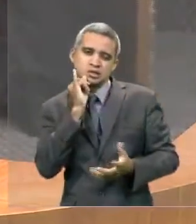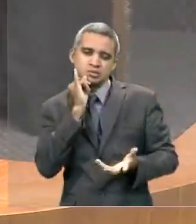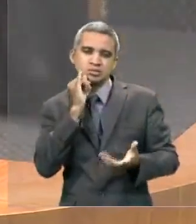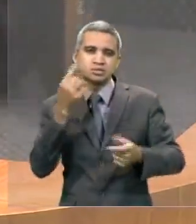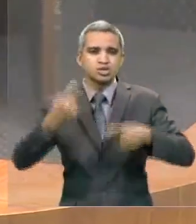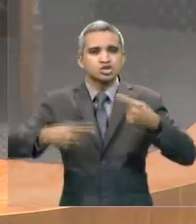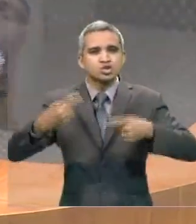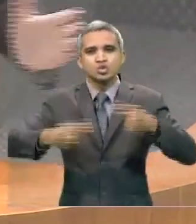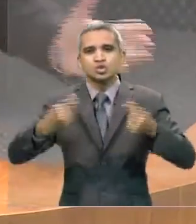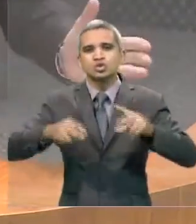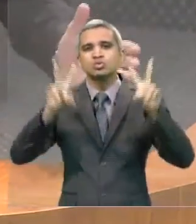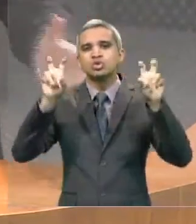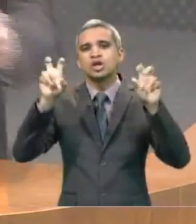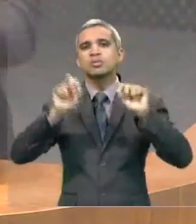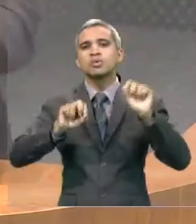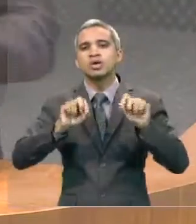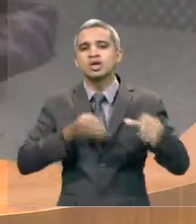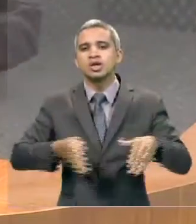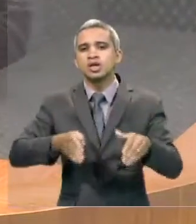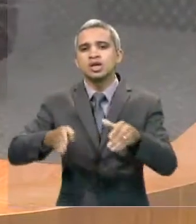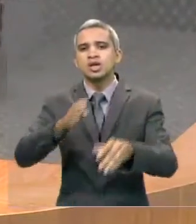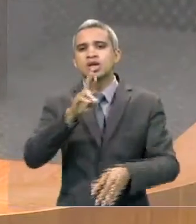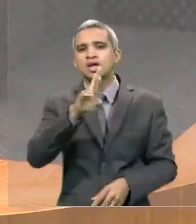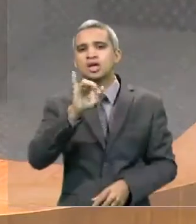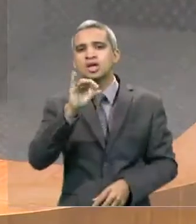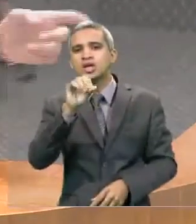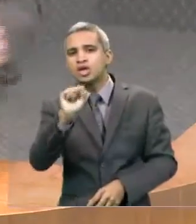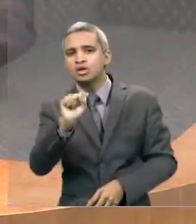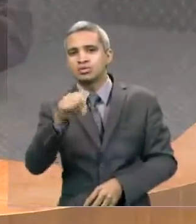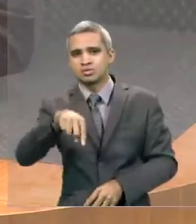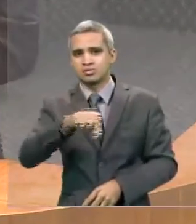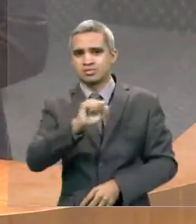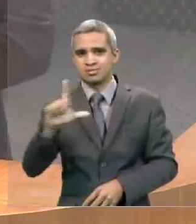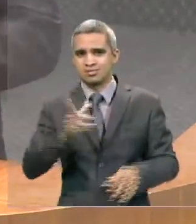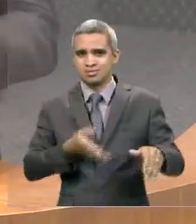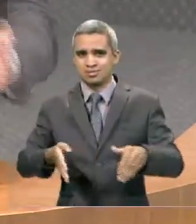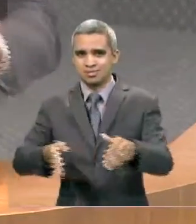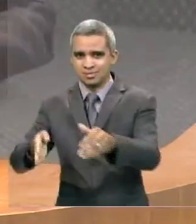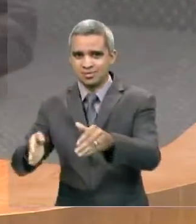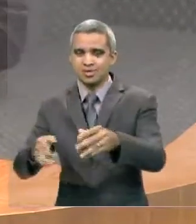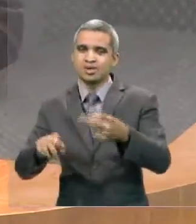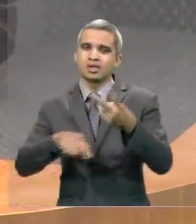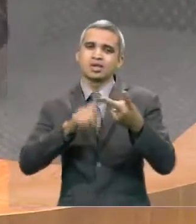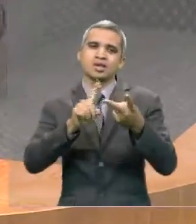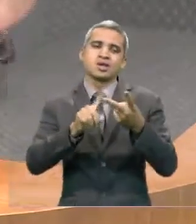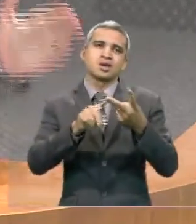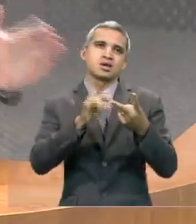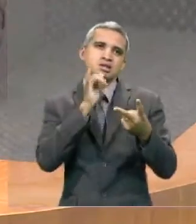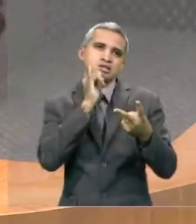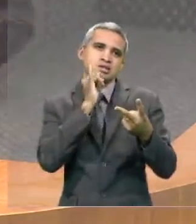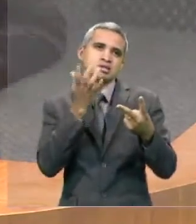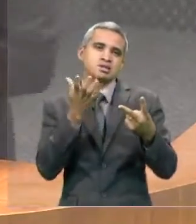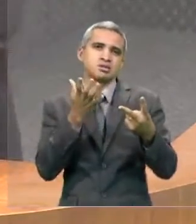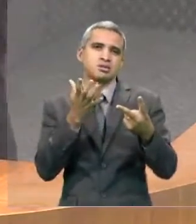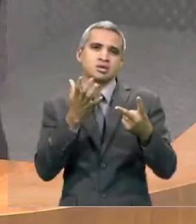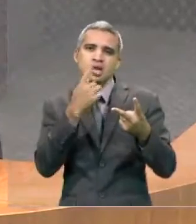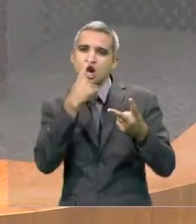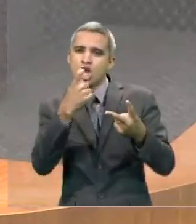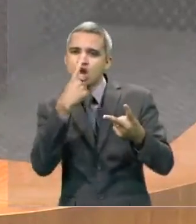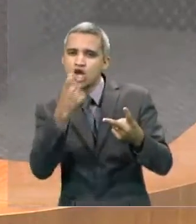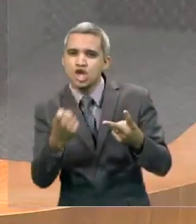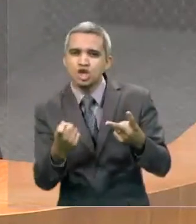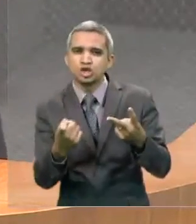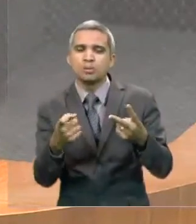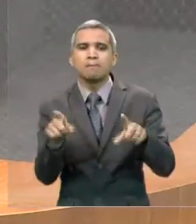dos rios da Grande Ilha, dos rios de São Luís. Nós vamos discutir a questão da coleta de lixo. Por que os rios